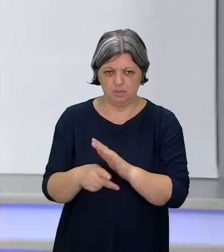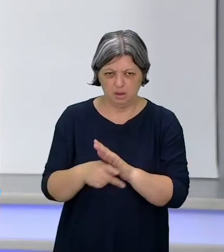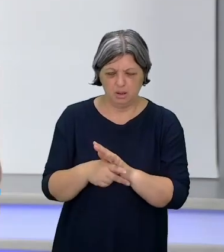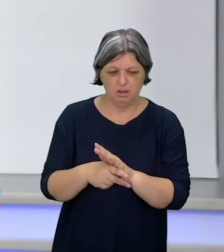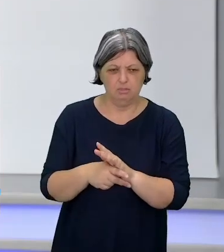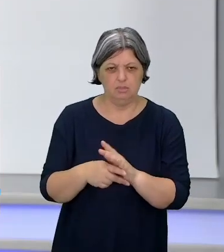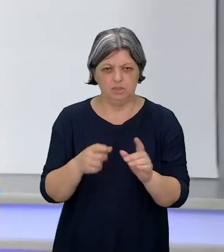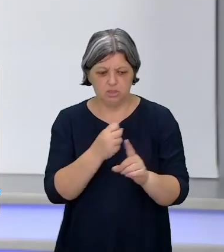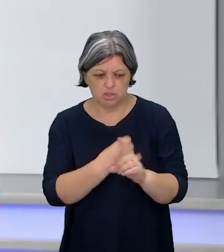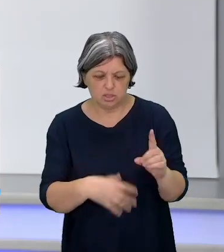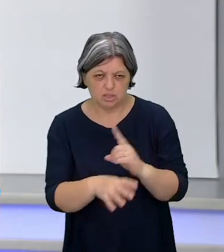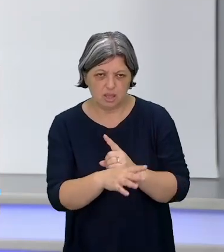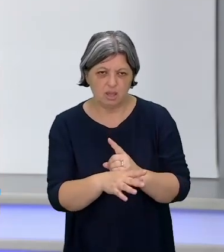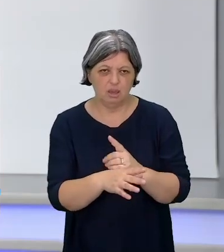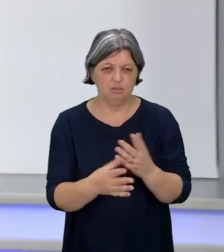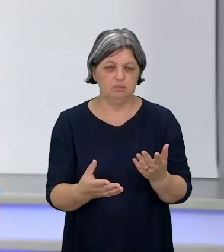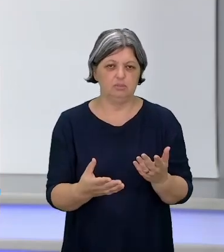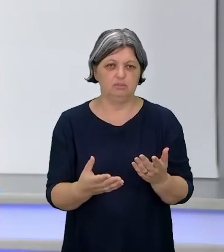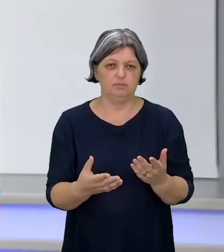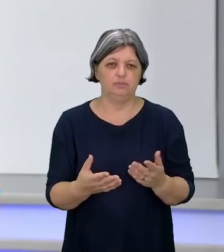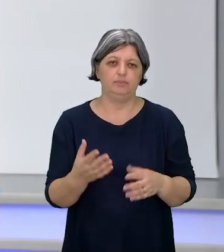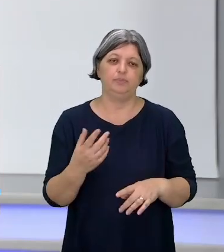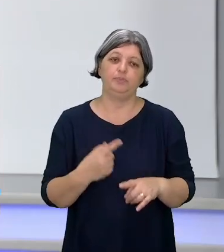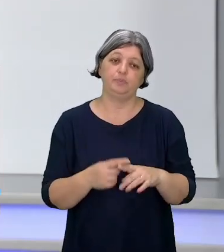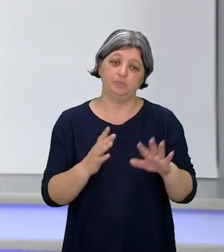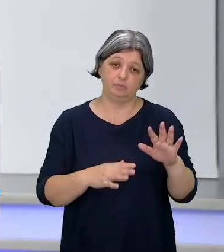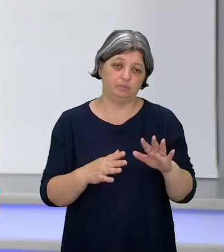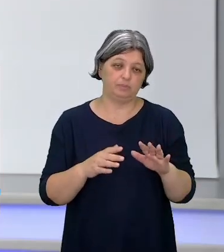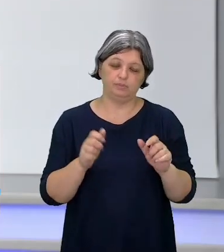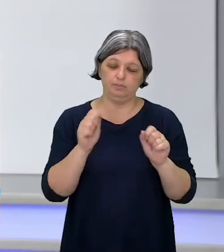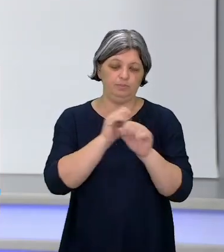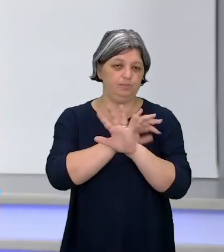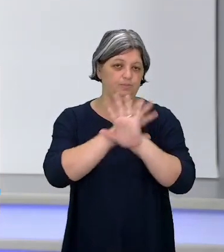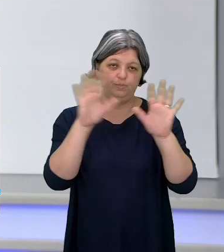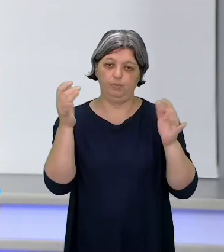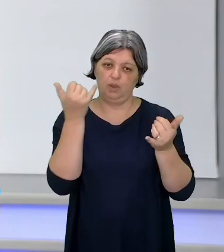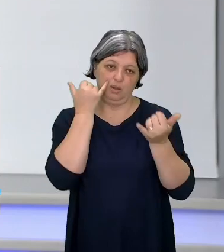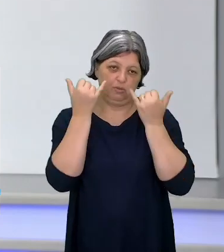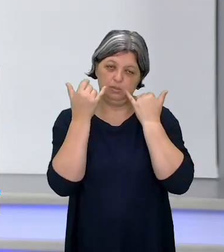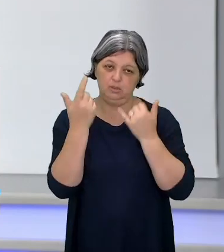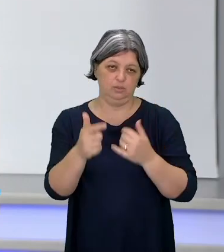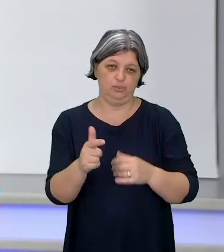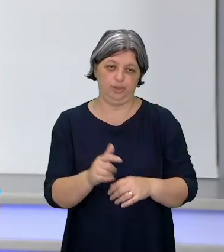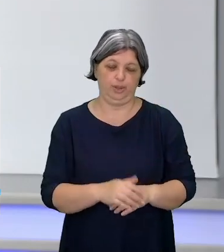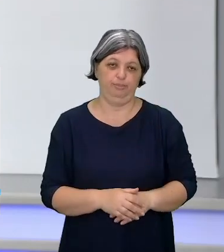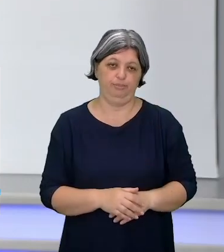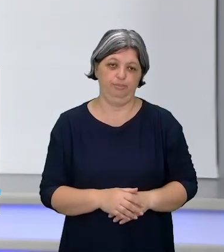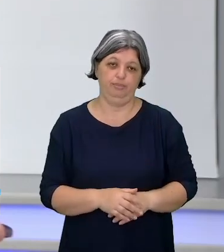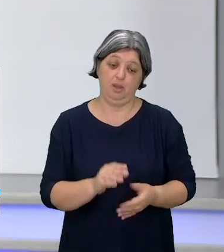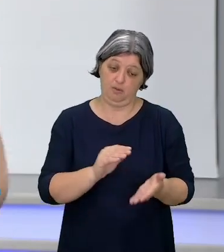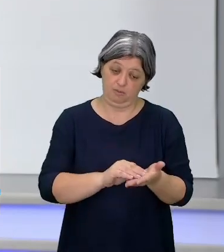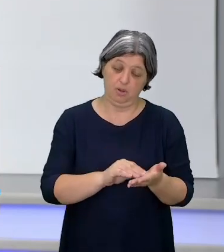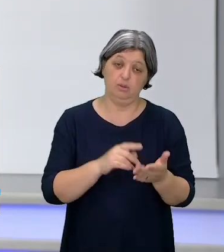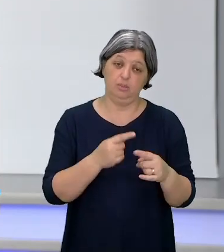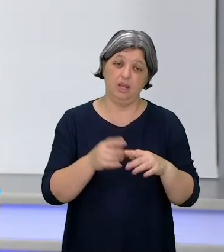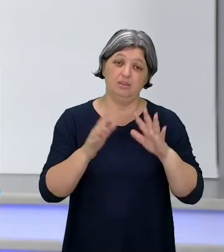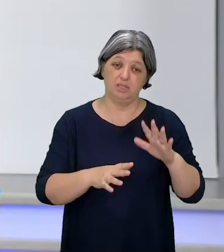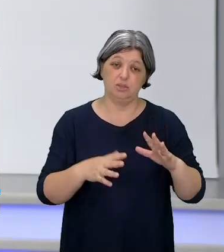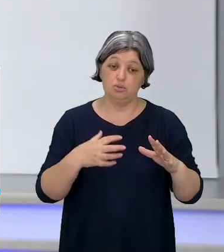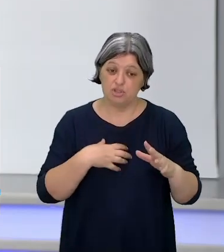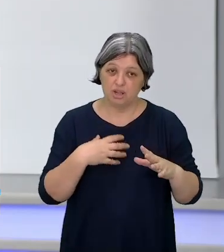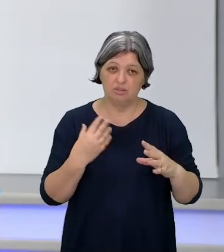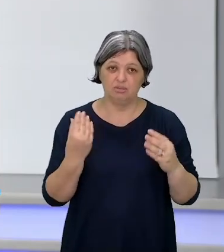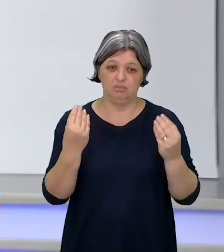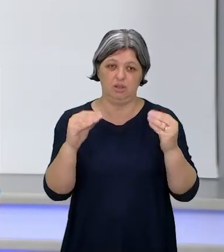social? A maneira com que a gente também, muitas vezes, não fica claro essas informações é porque a maneira também com que ela é posta, muitas vezes também